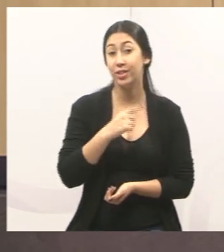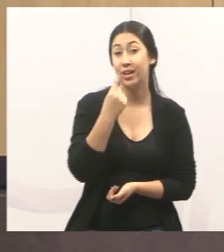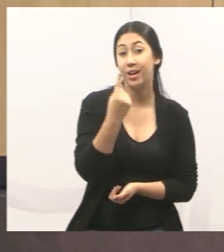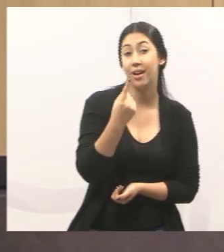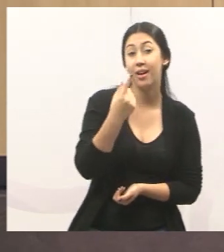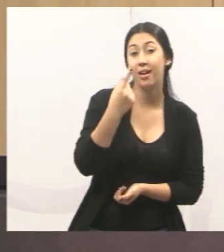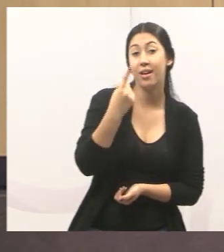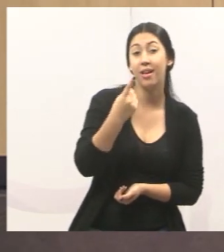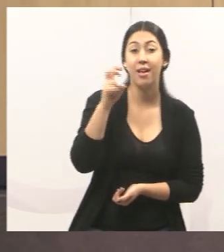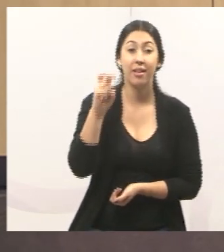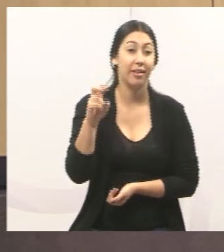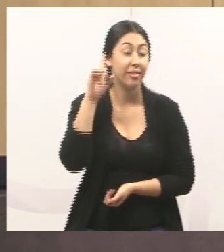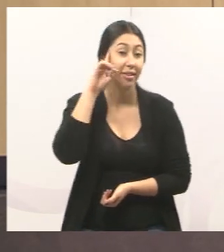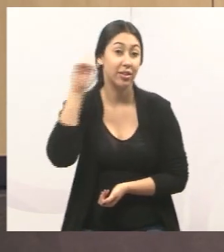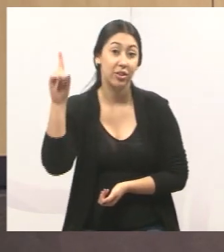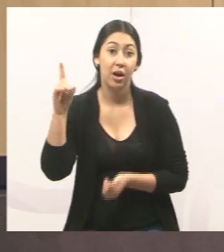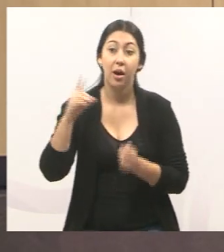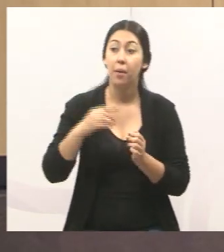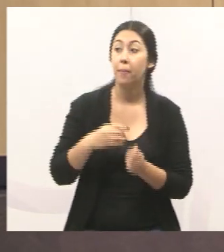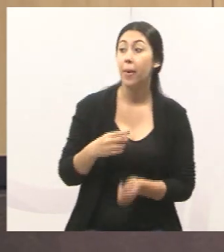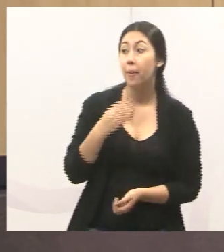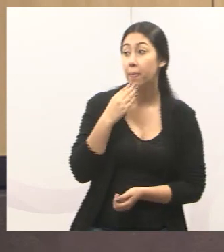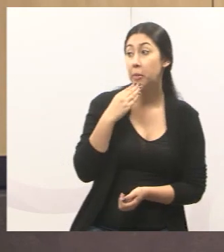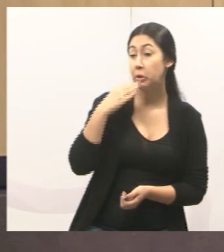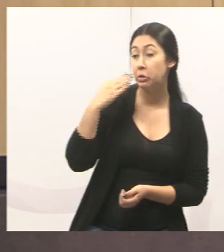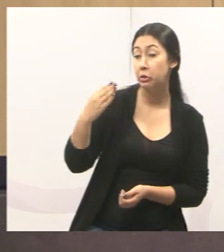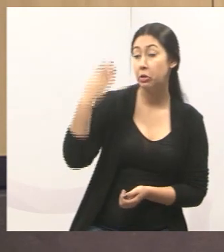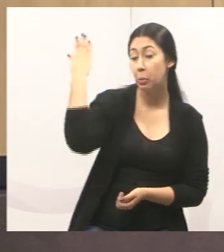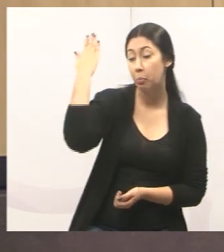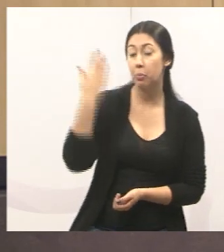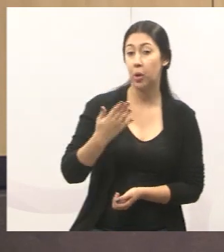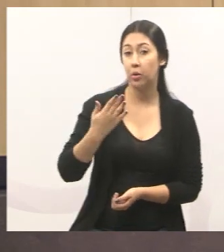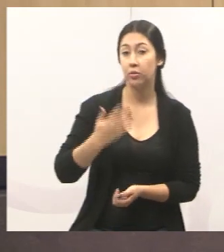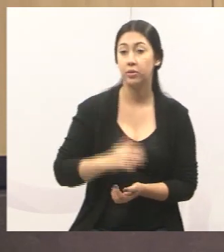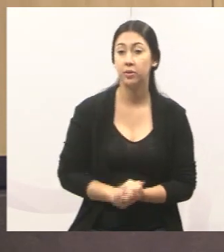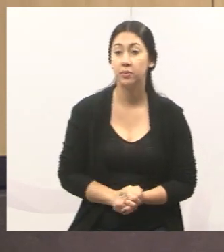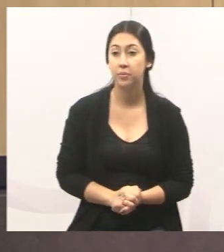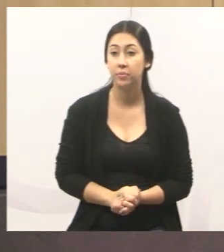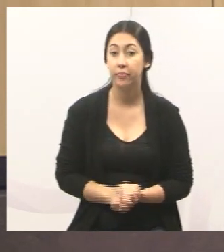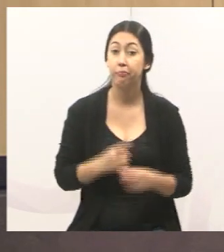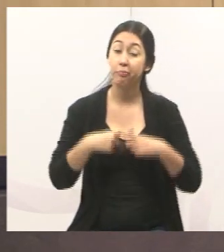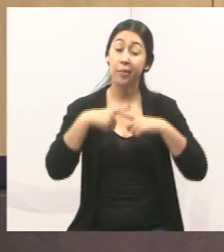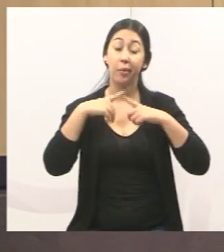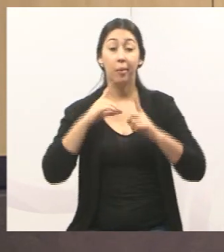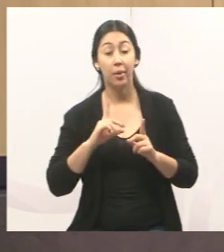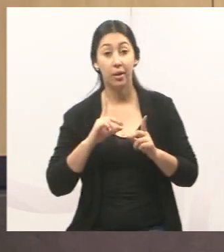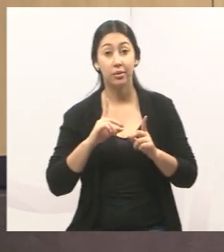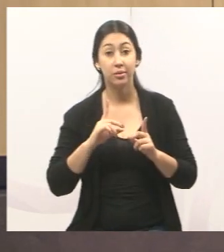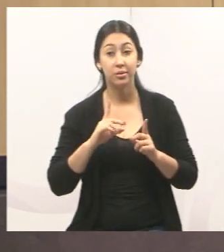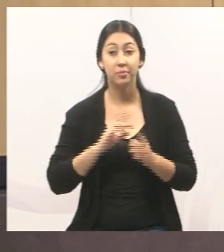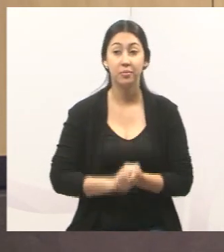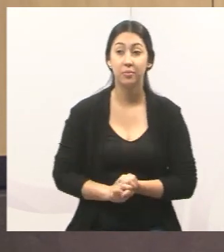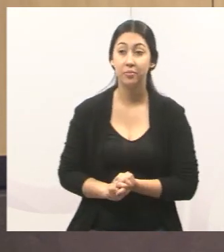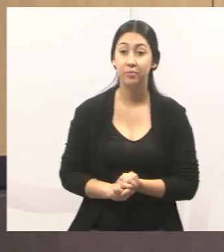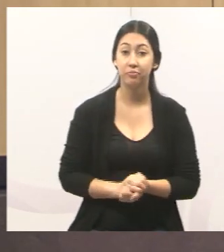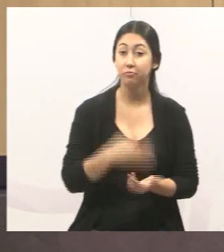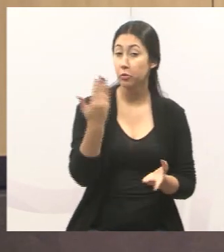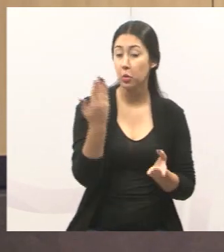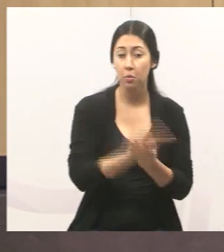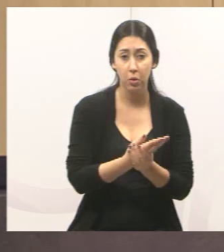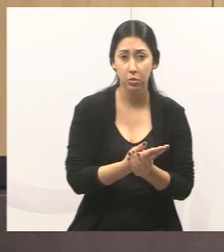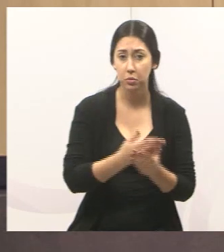para apresentação de defesa escrita e provas documentais. Todavia, compulsando o processo em